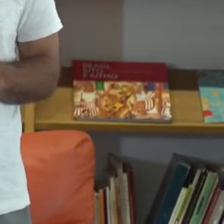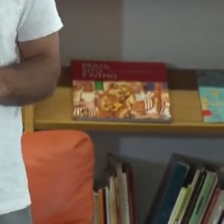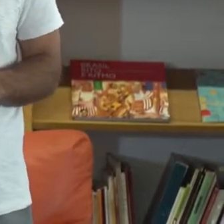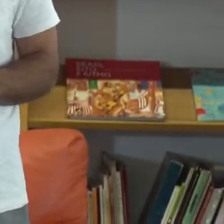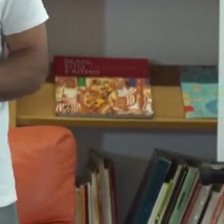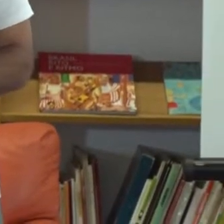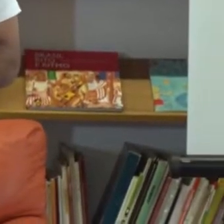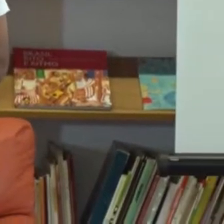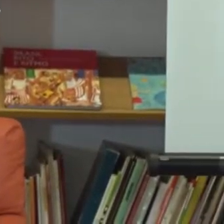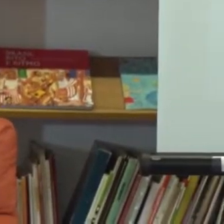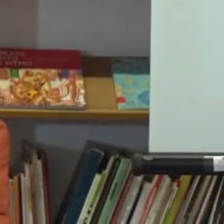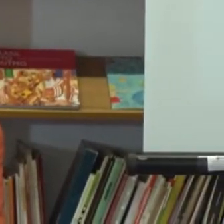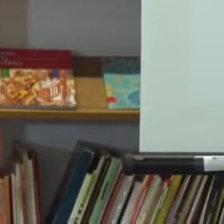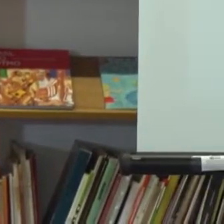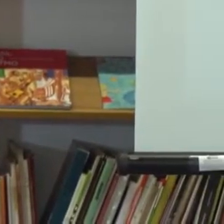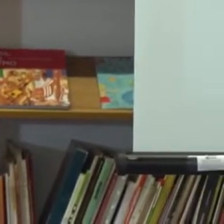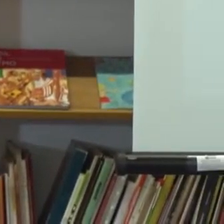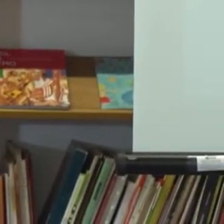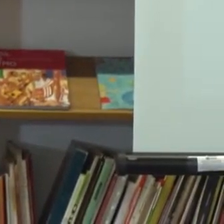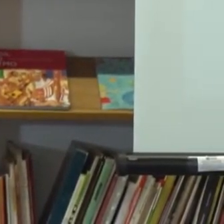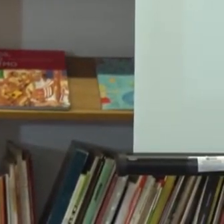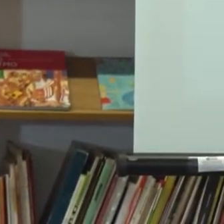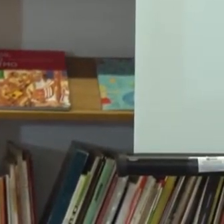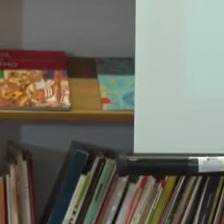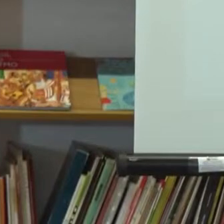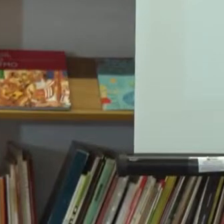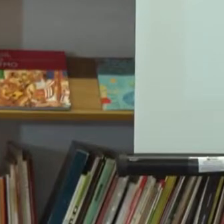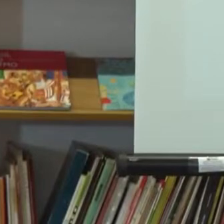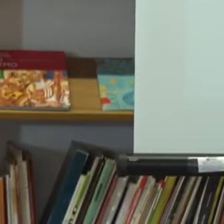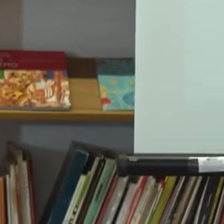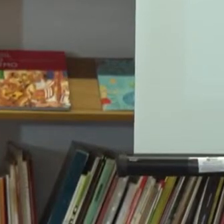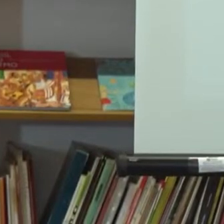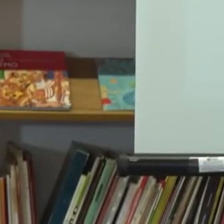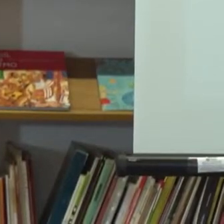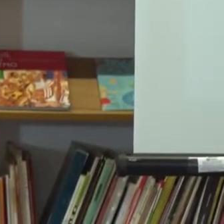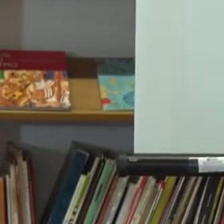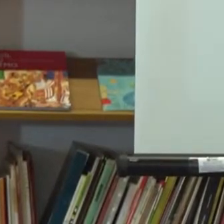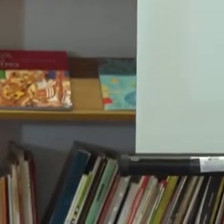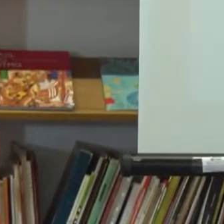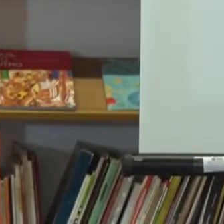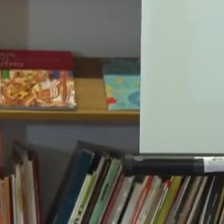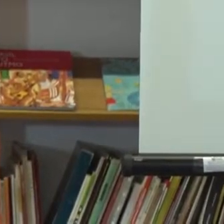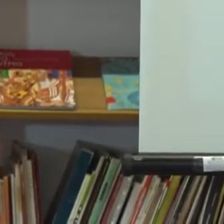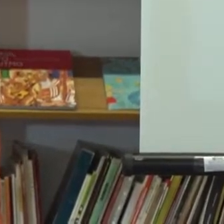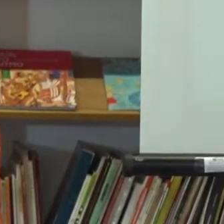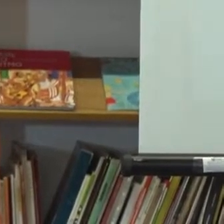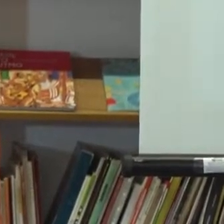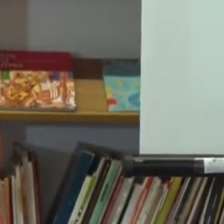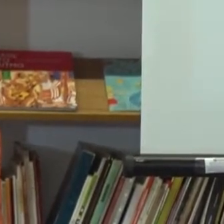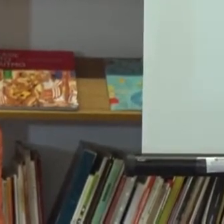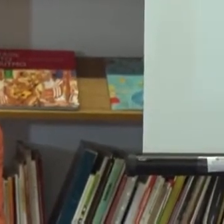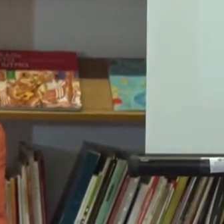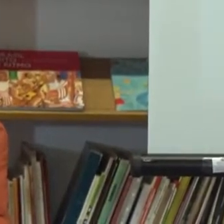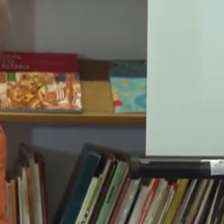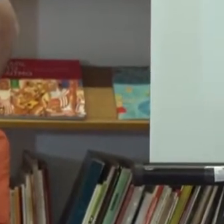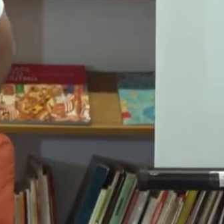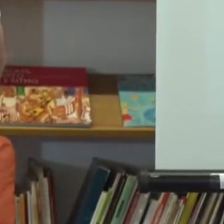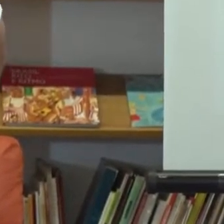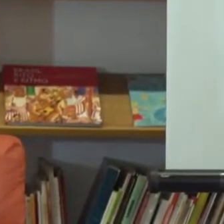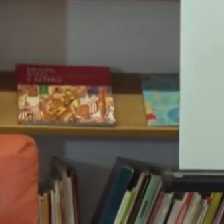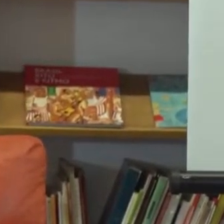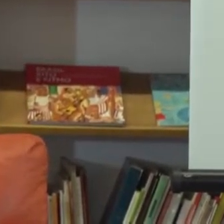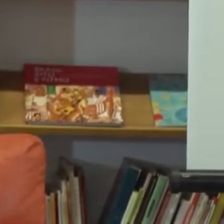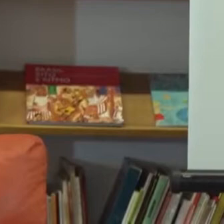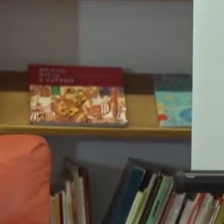periferias e especialmente do processo de formação de identidades periférico de construção de identidade periféricas favor